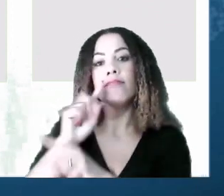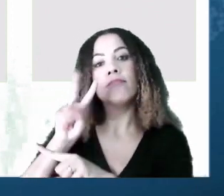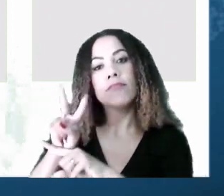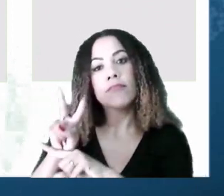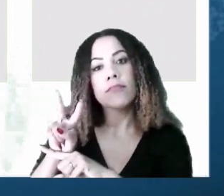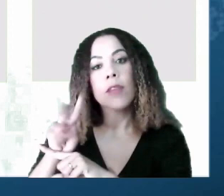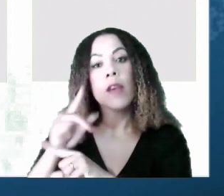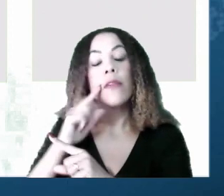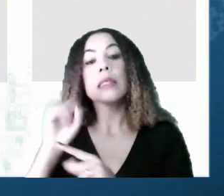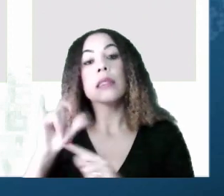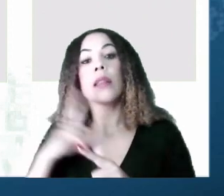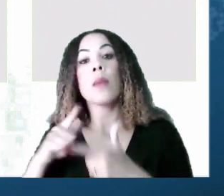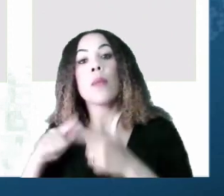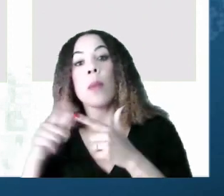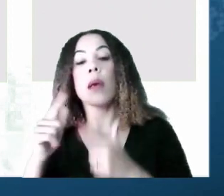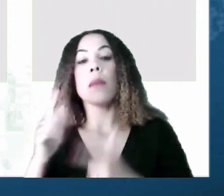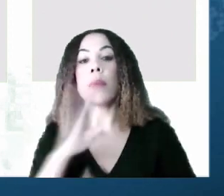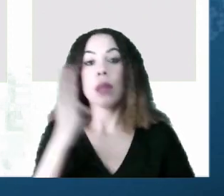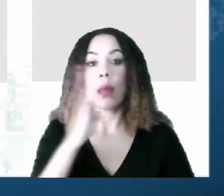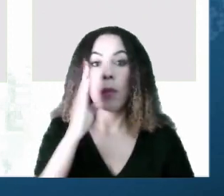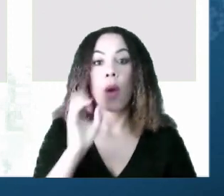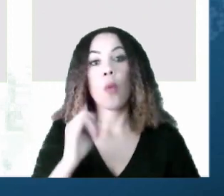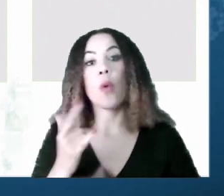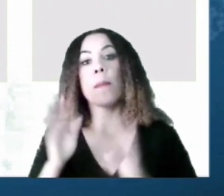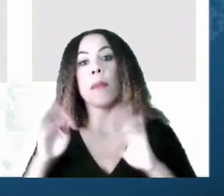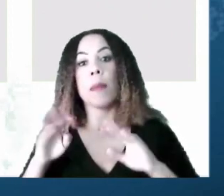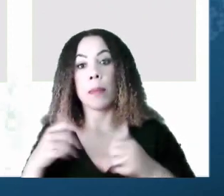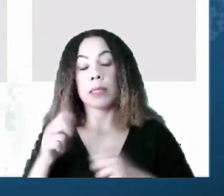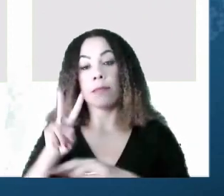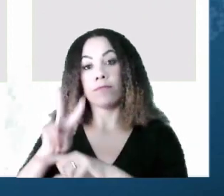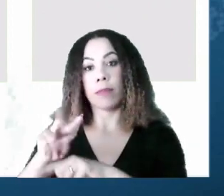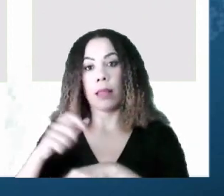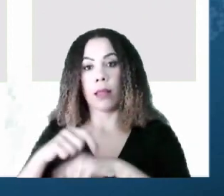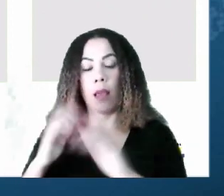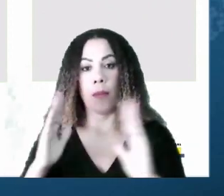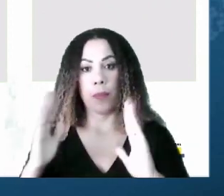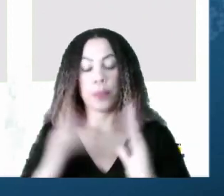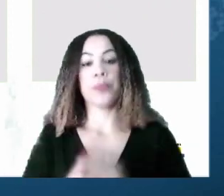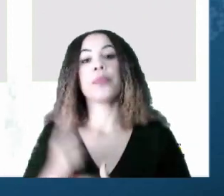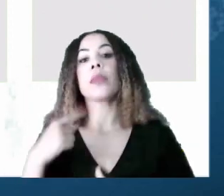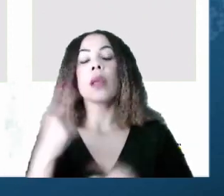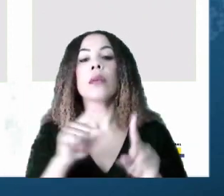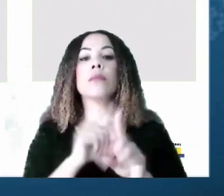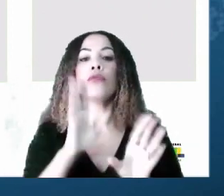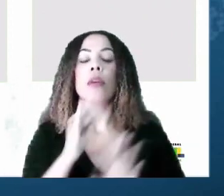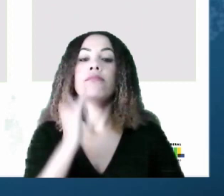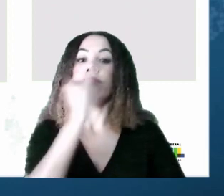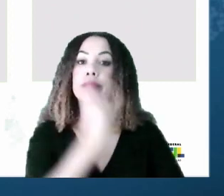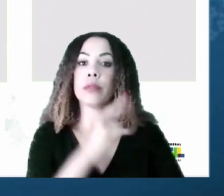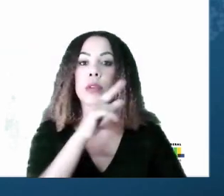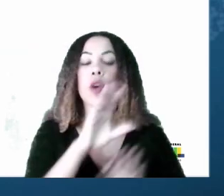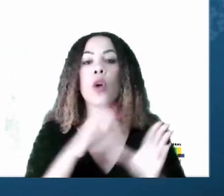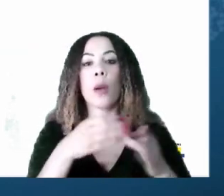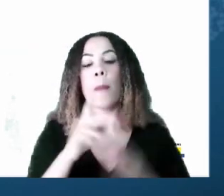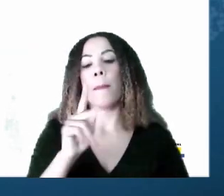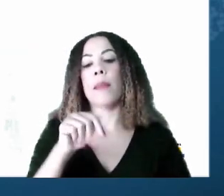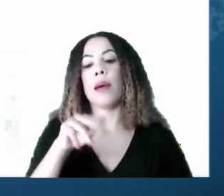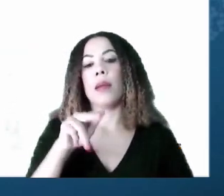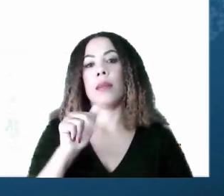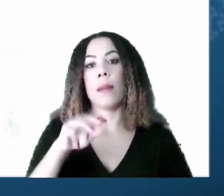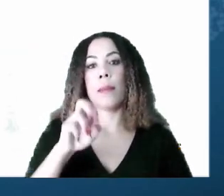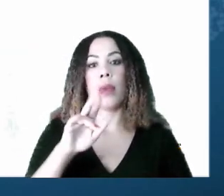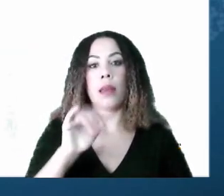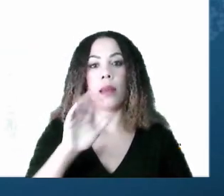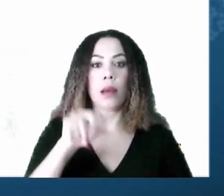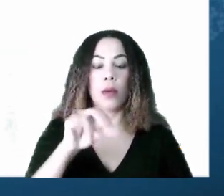já para o Comitê Regional da Organização Pan-Americana de Saúde e também a gente já teve a oportunidade,